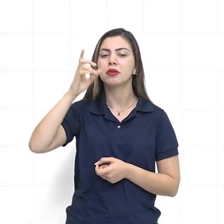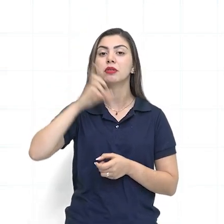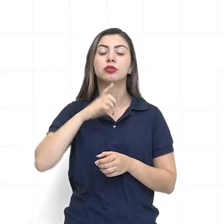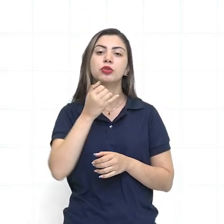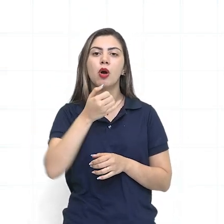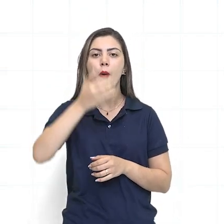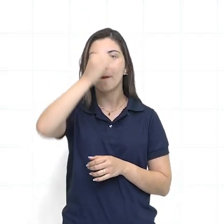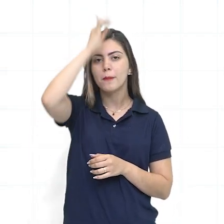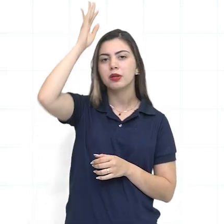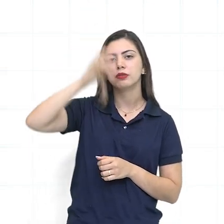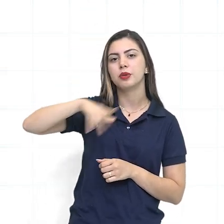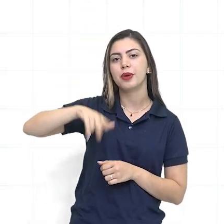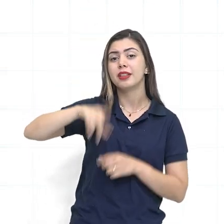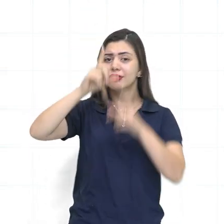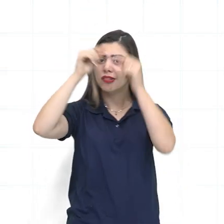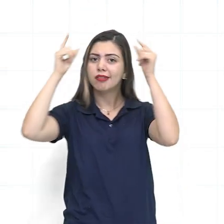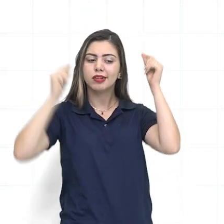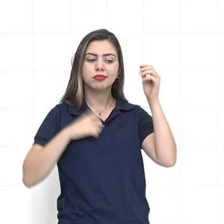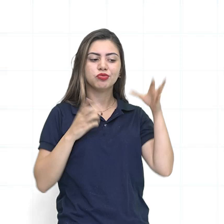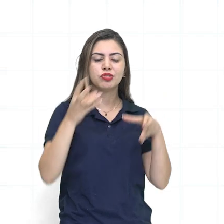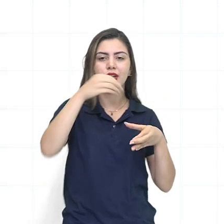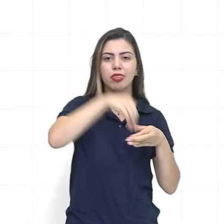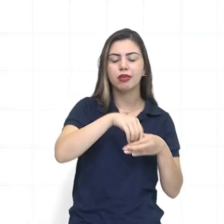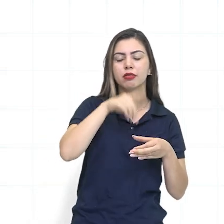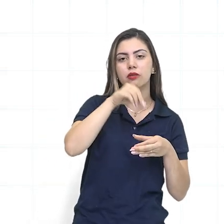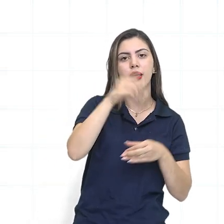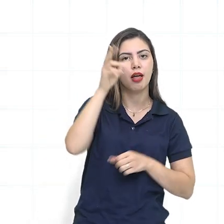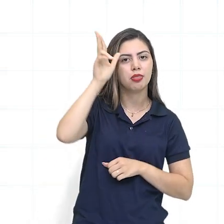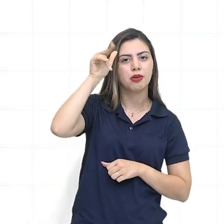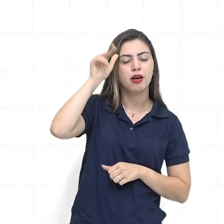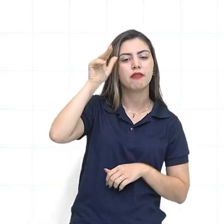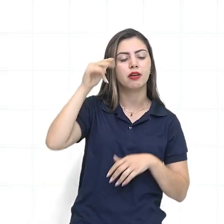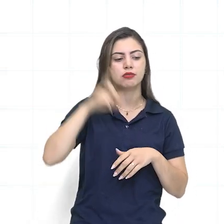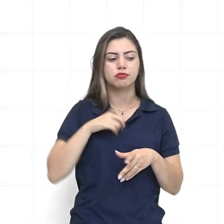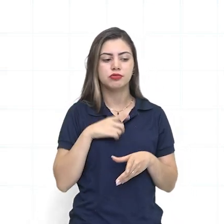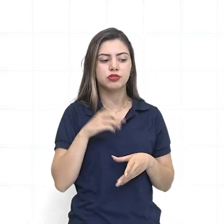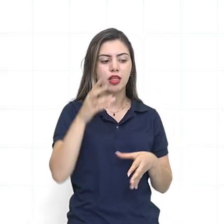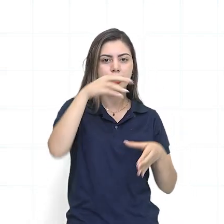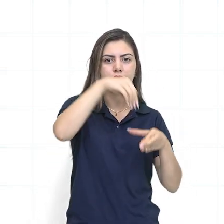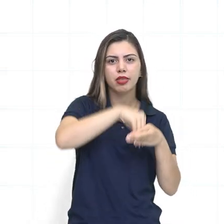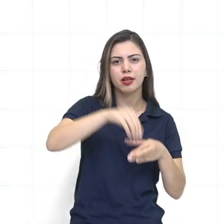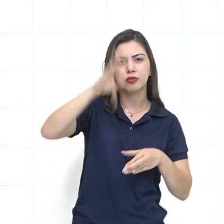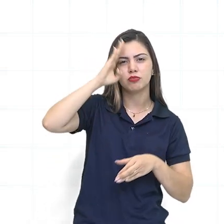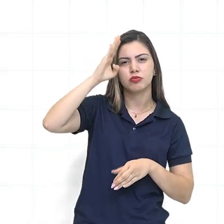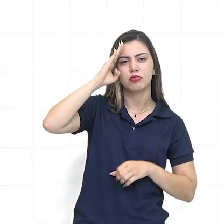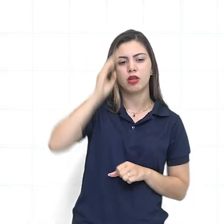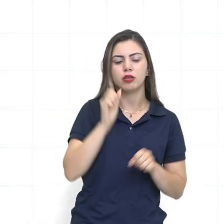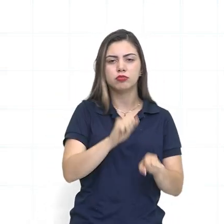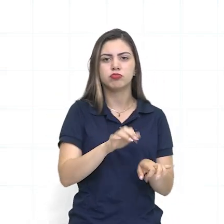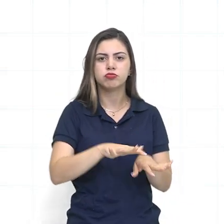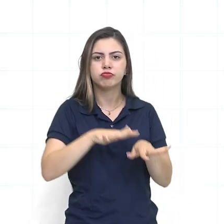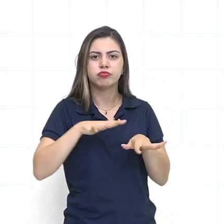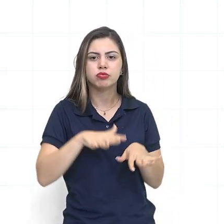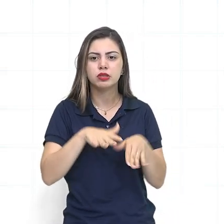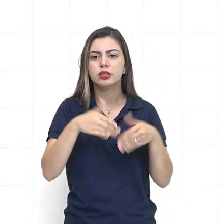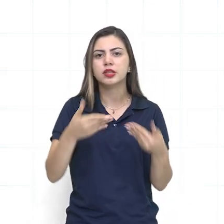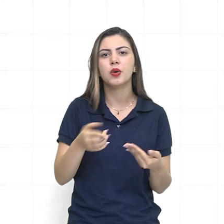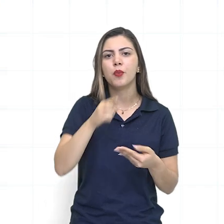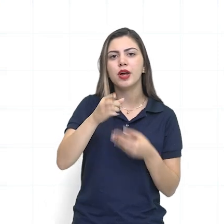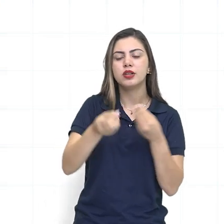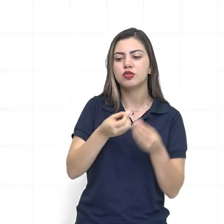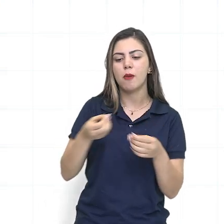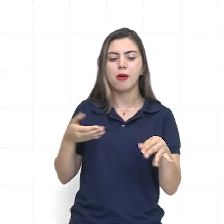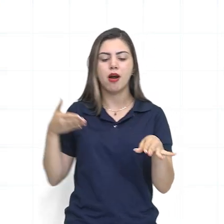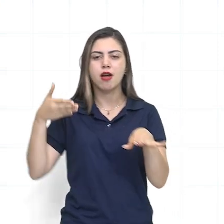do território dos troianos, e aí estava cheio de gregos dentro da barriga do cavalo, e assim eles